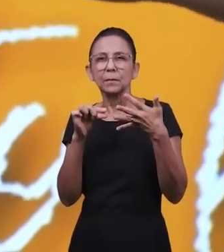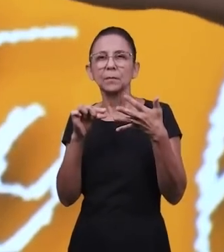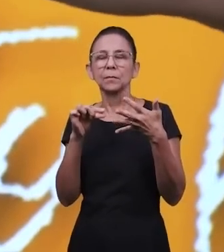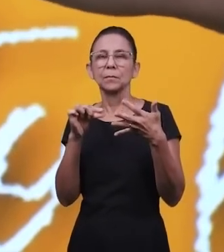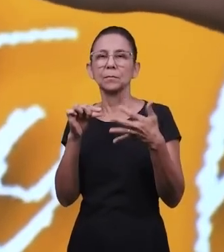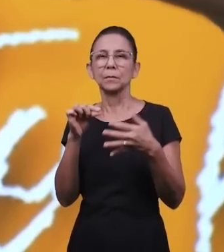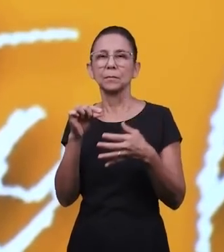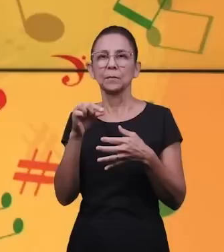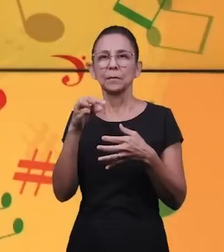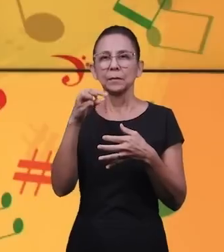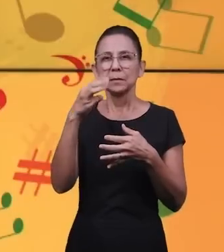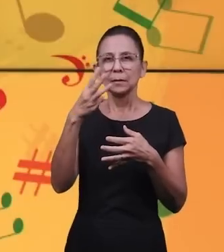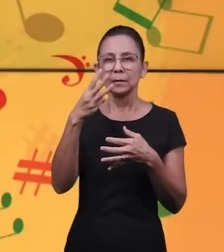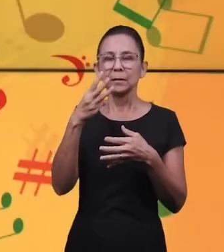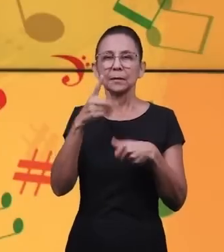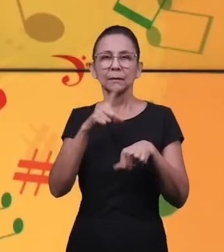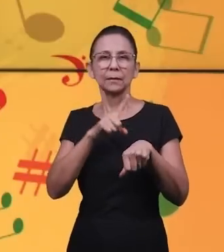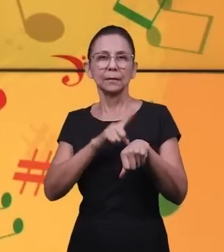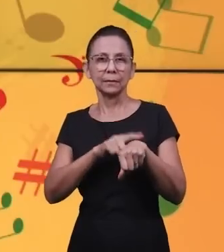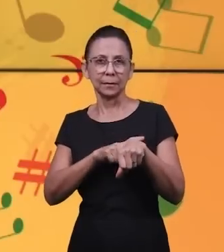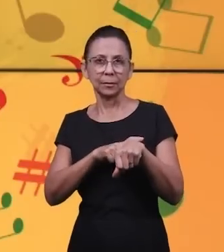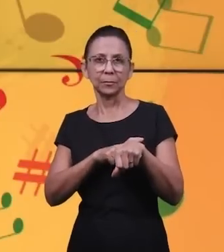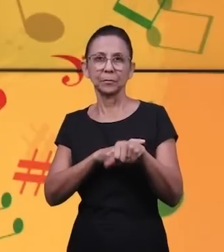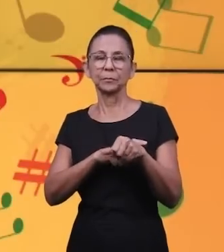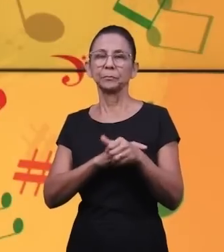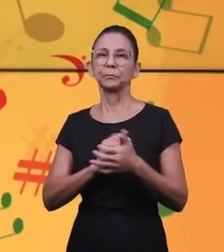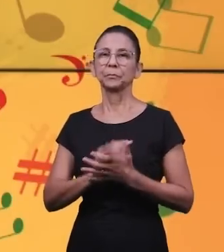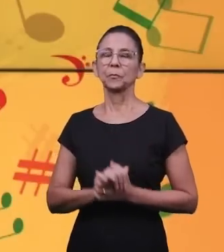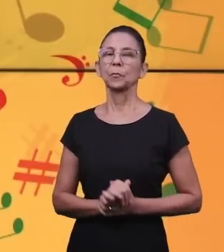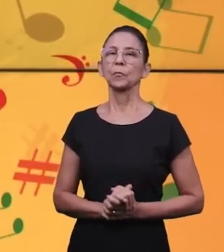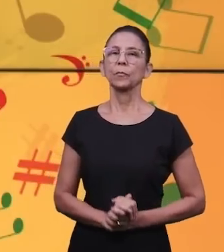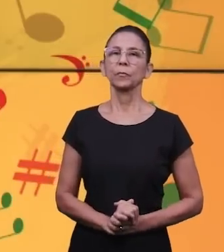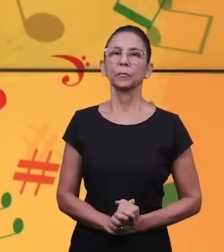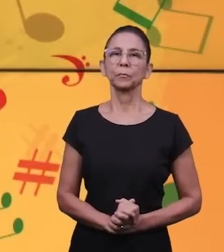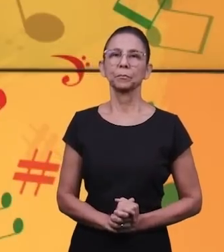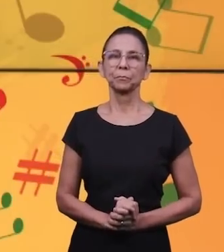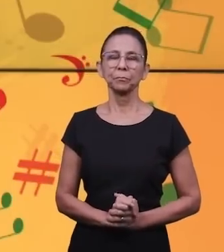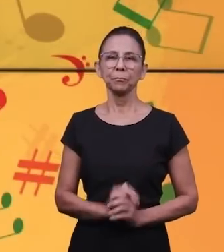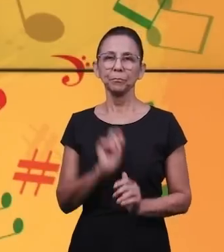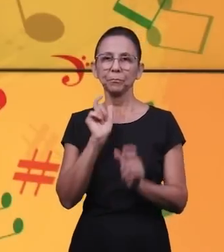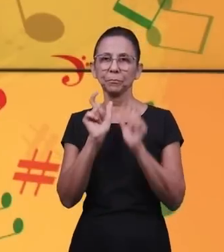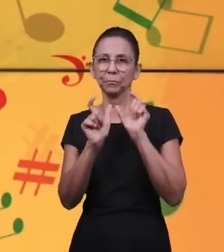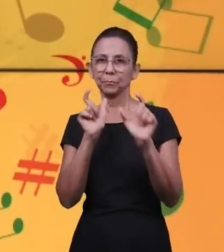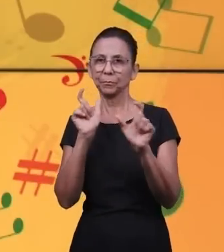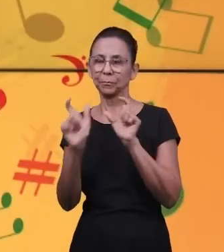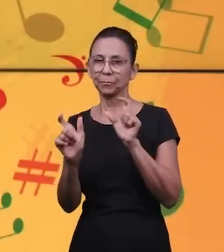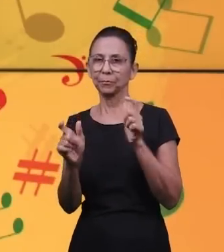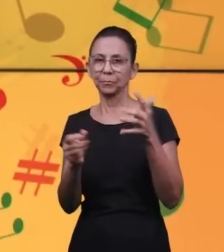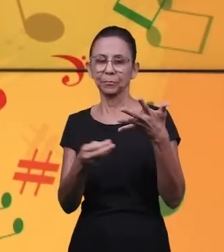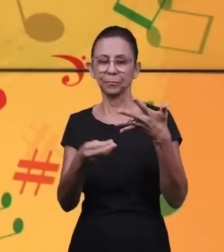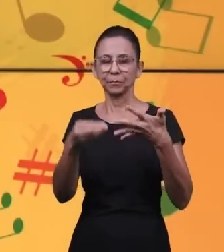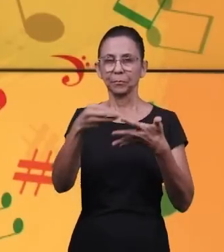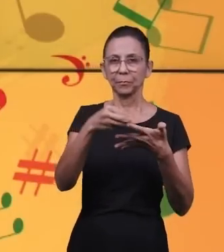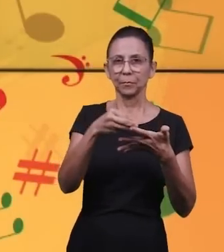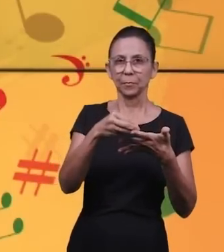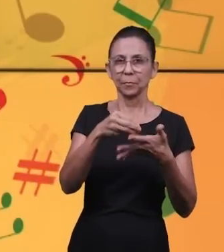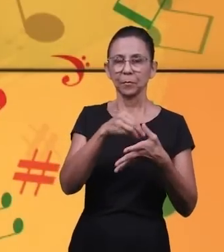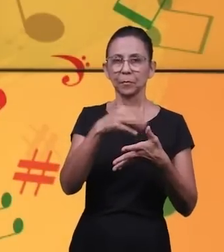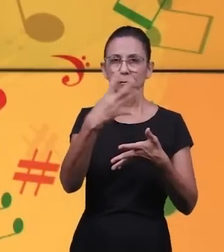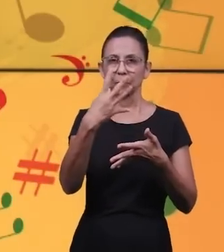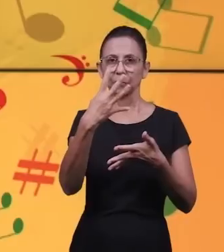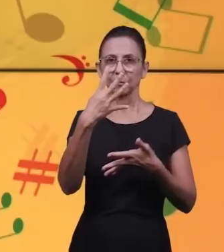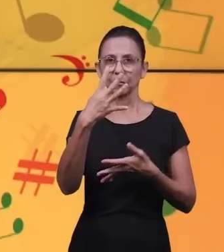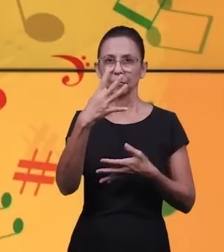som. Agora, a tia vai ler as notas correspondente aos tempos. Vou contar